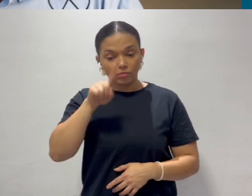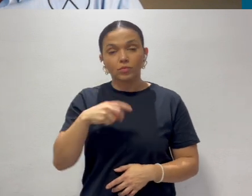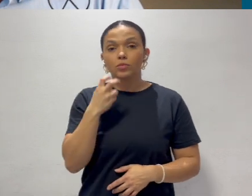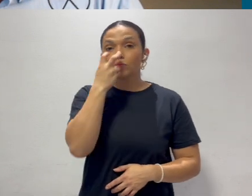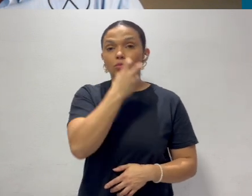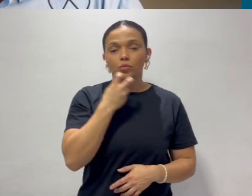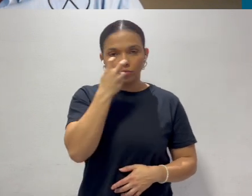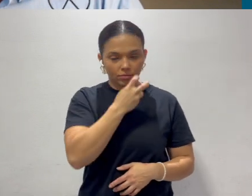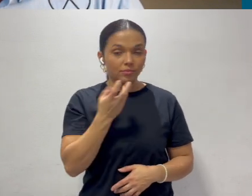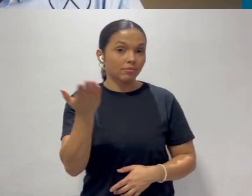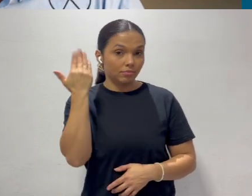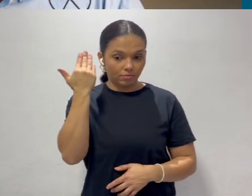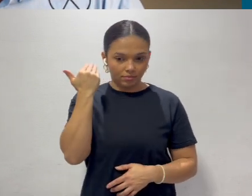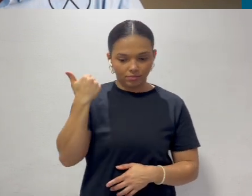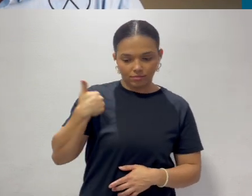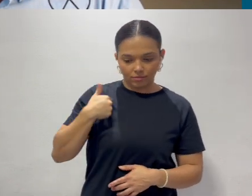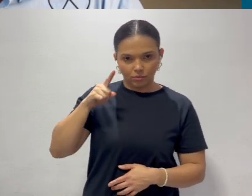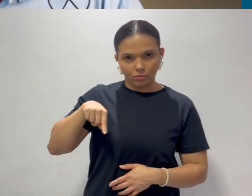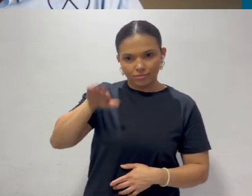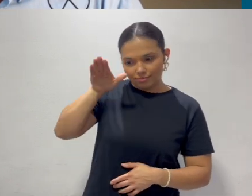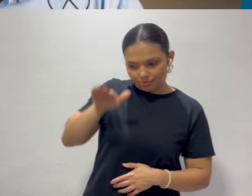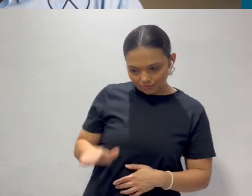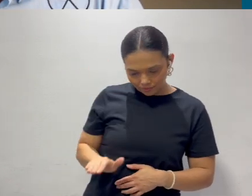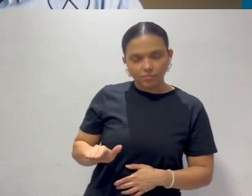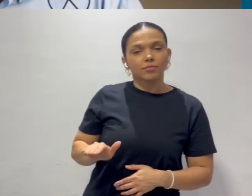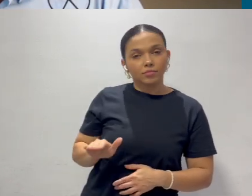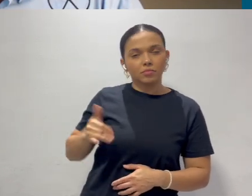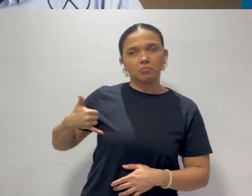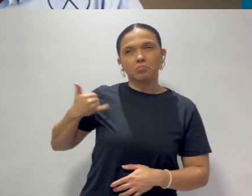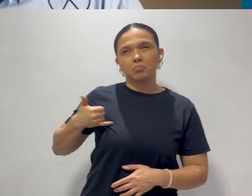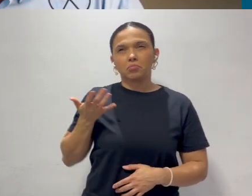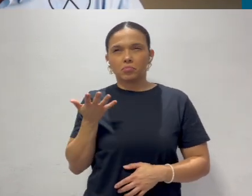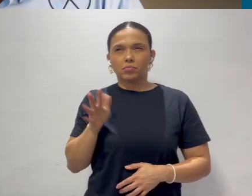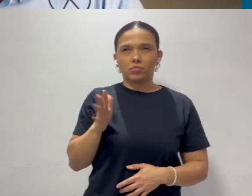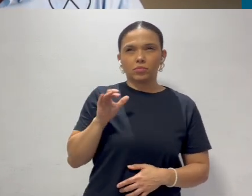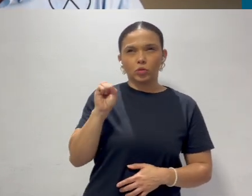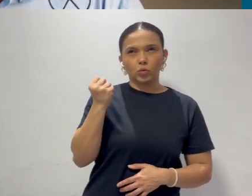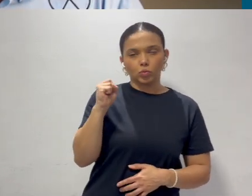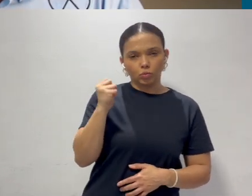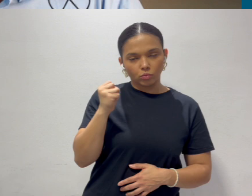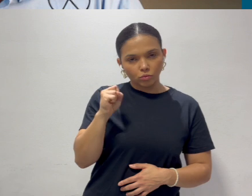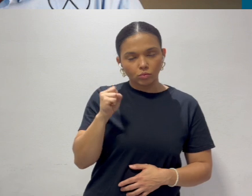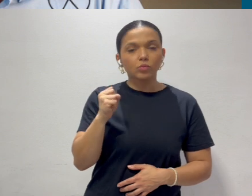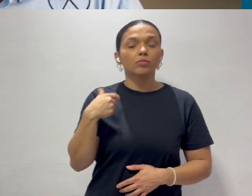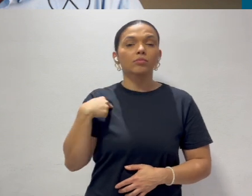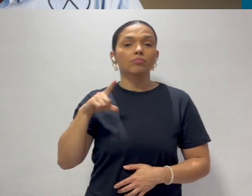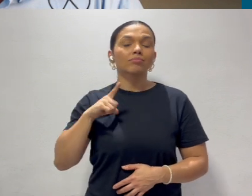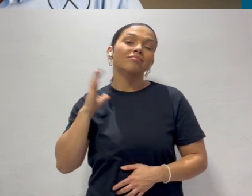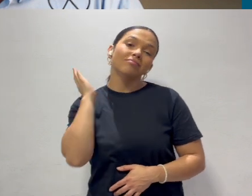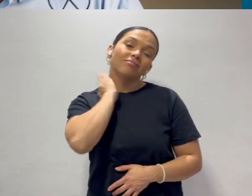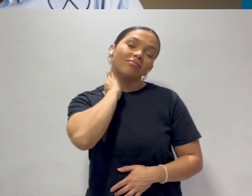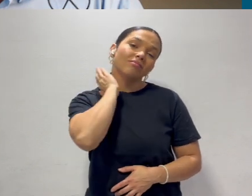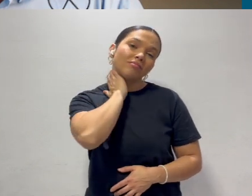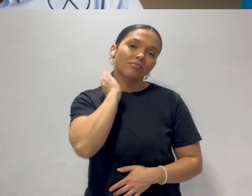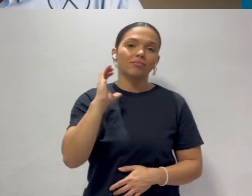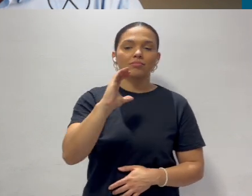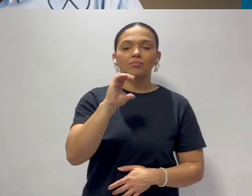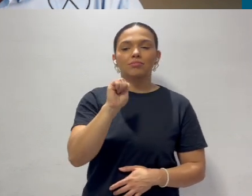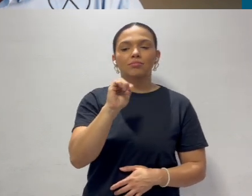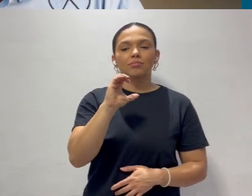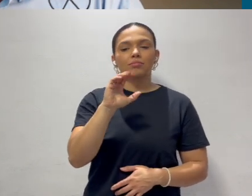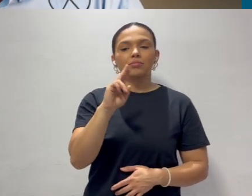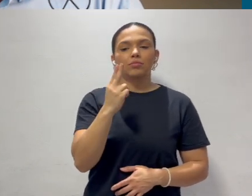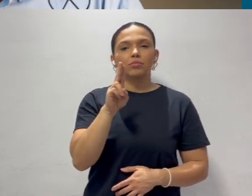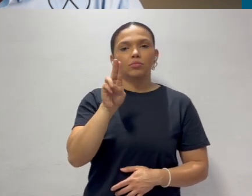assim, eu tive cachumba quando eu era criança, por volta de uns 8 anos de idade, e aí eu perdi uma parte da